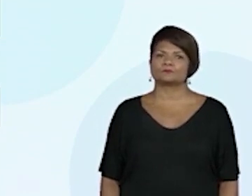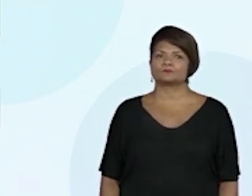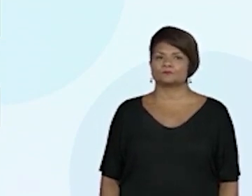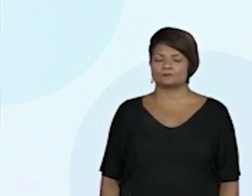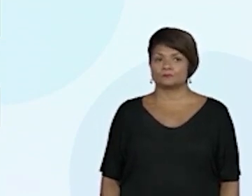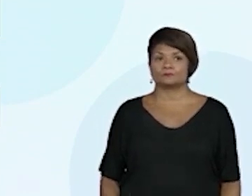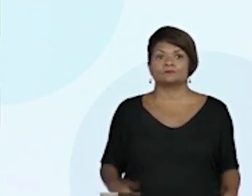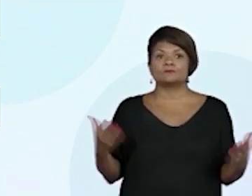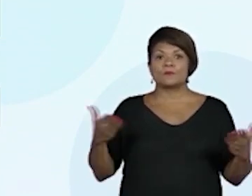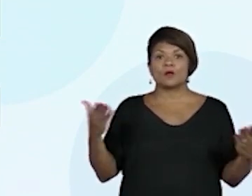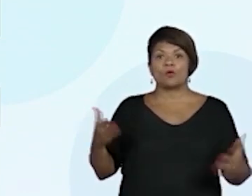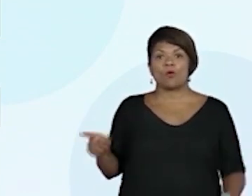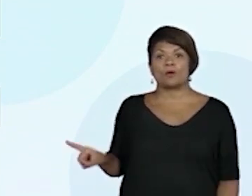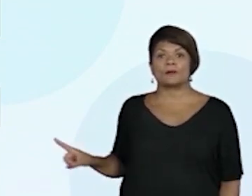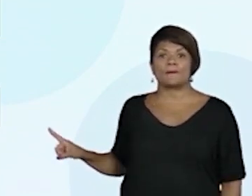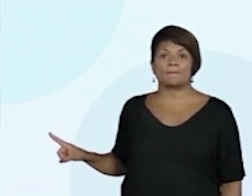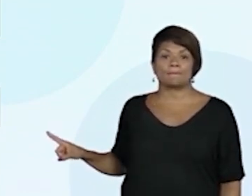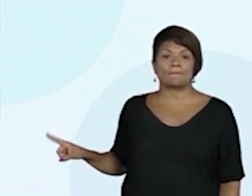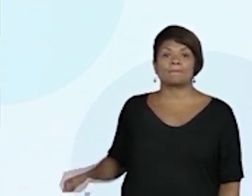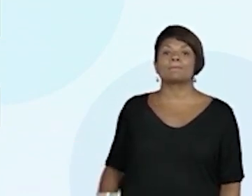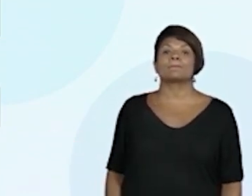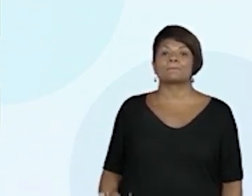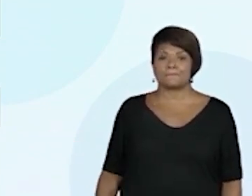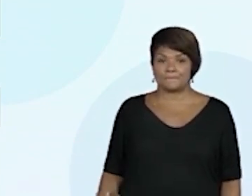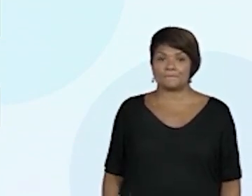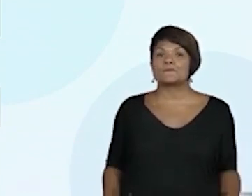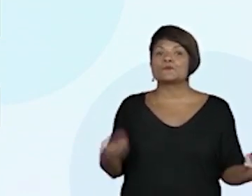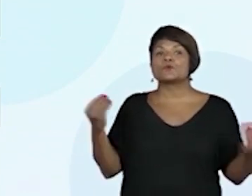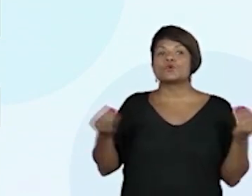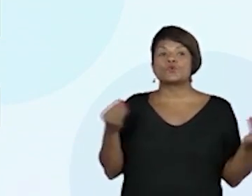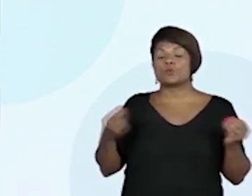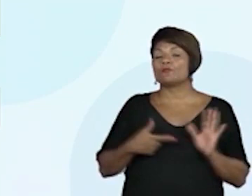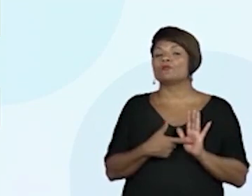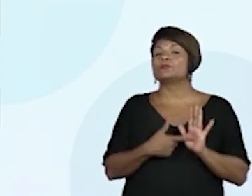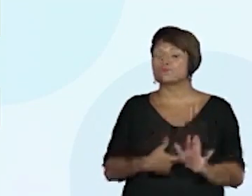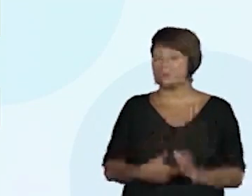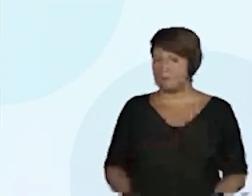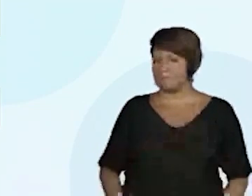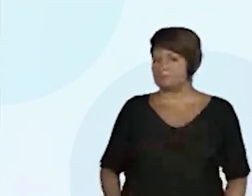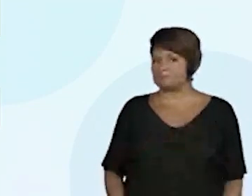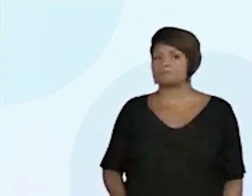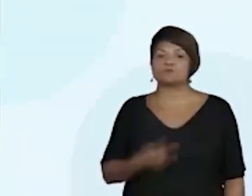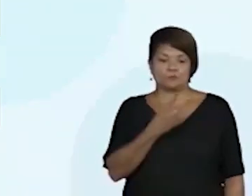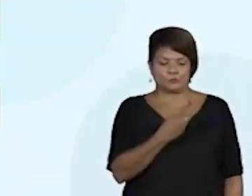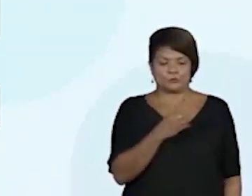138. E agora? Vamos mostrar aqui, ó. A gente tem